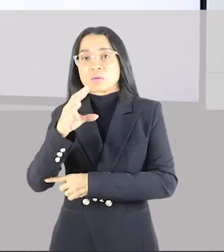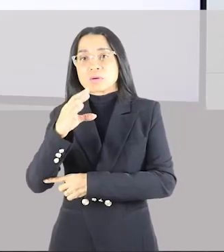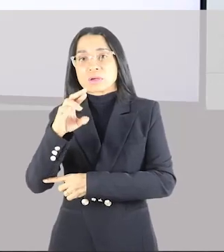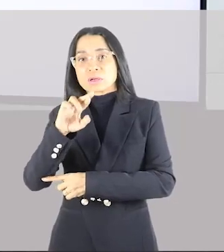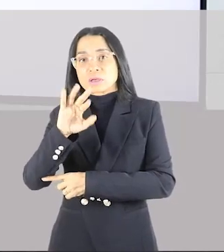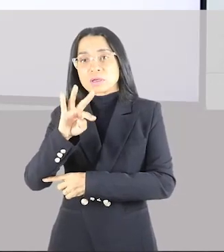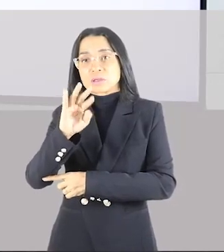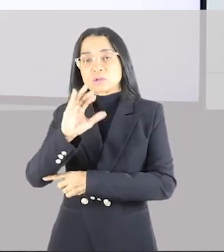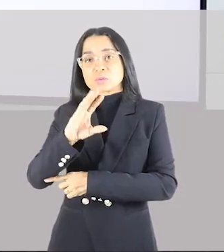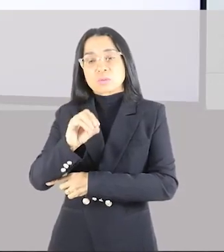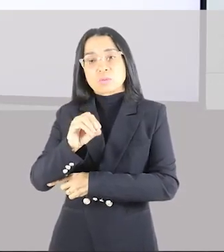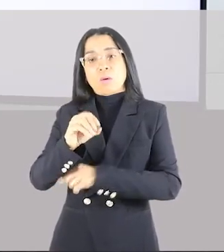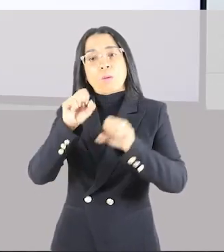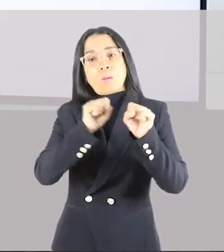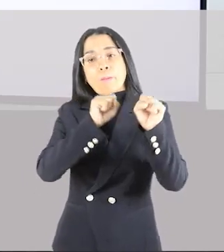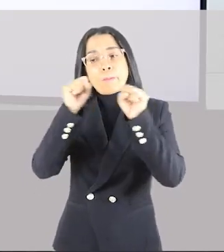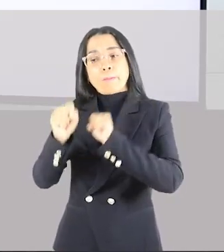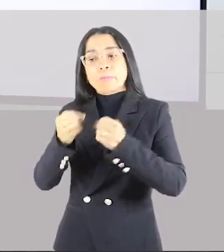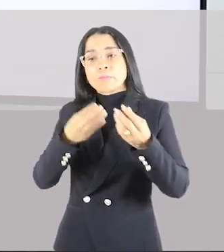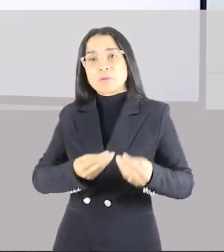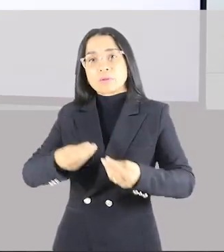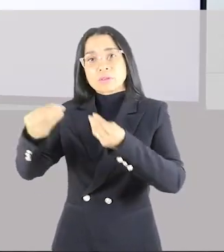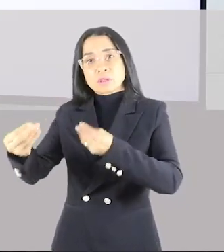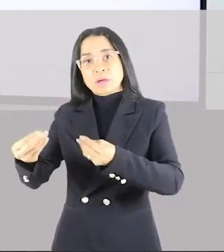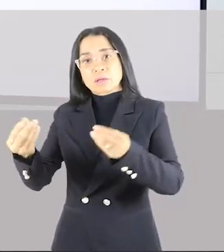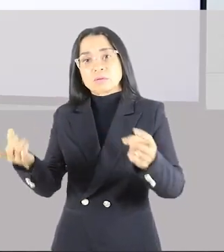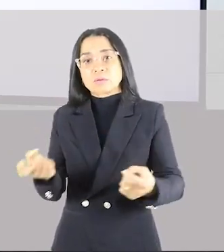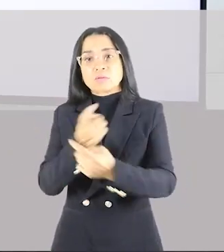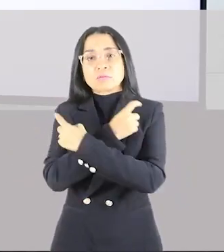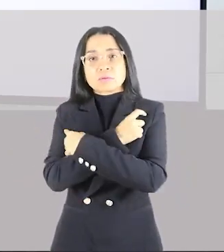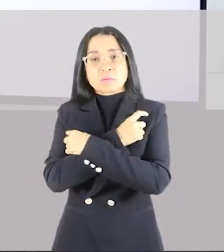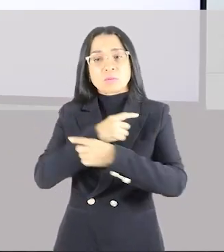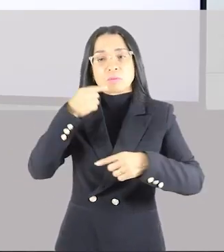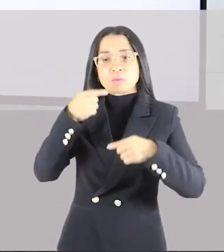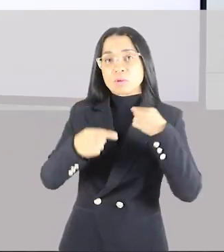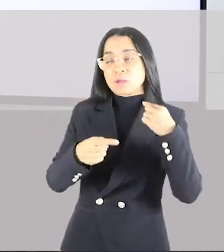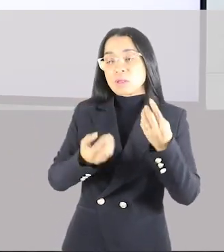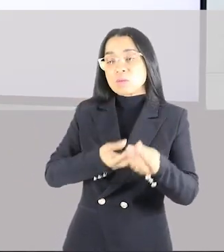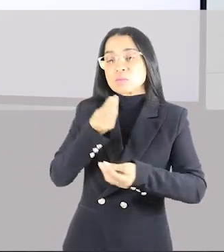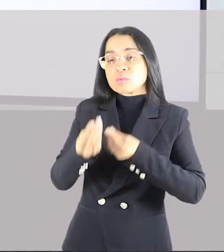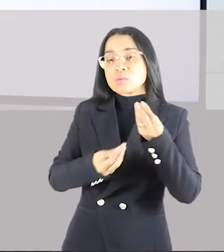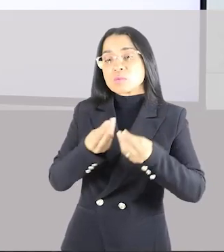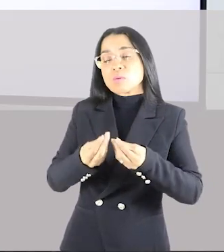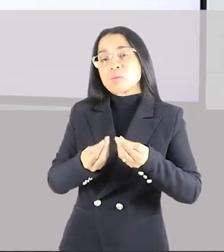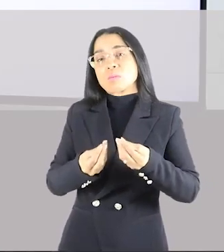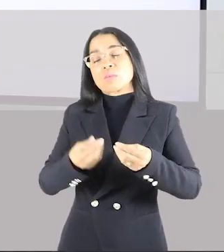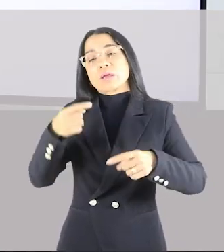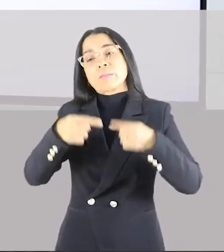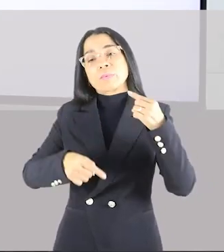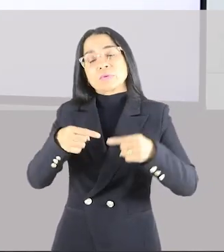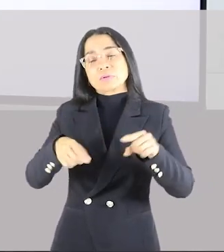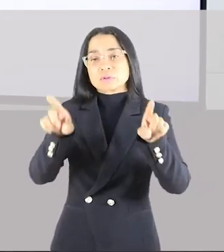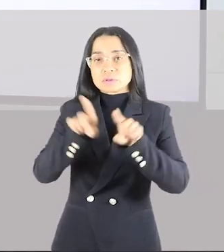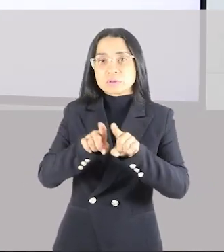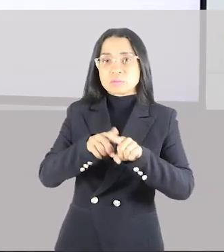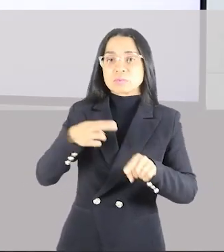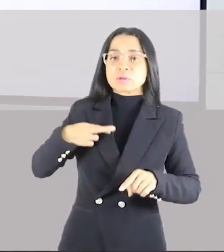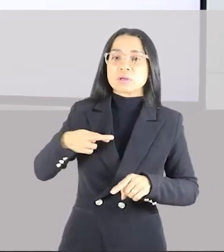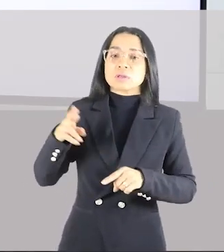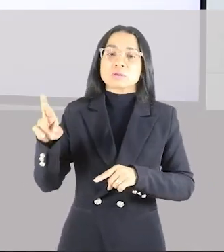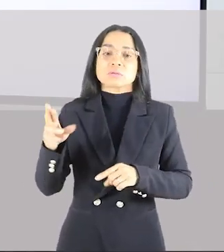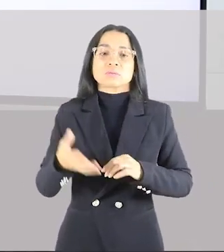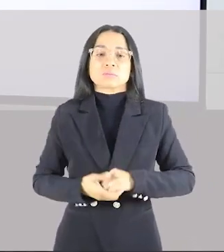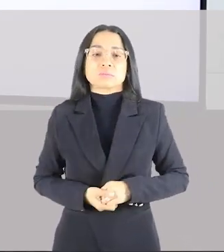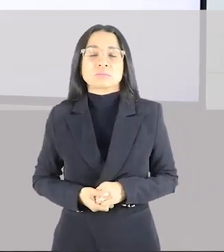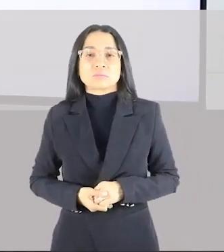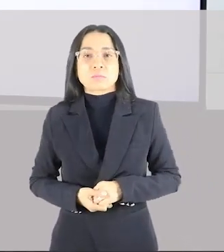dado a alguém, e no caso ao faraó, de forma política, mas também de forma religiosa. E aí a história